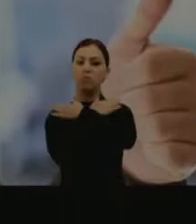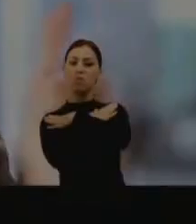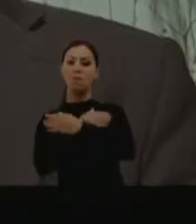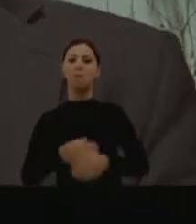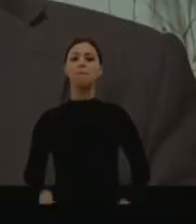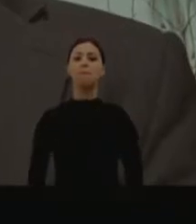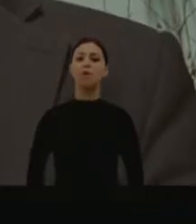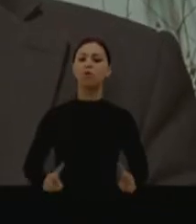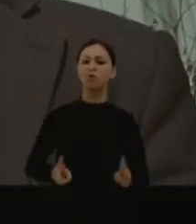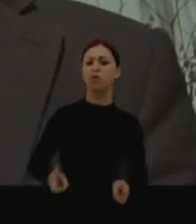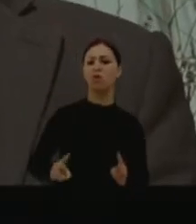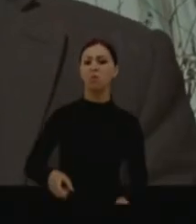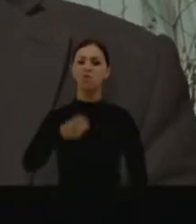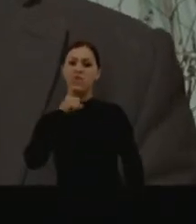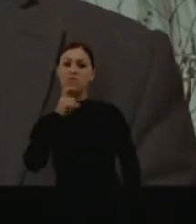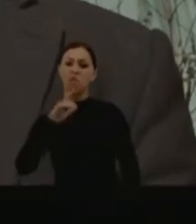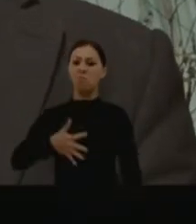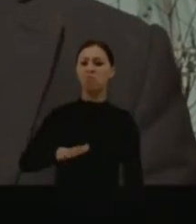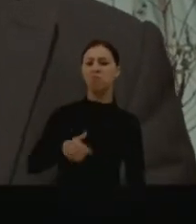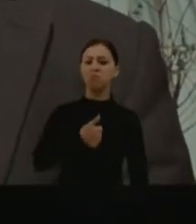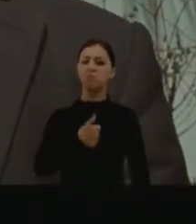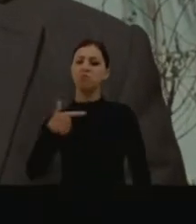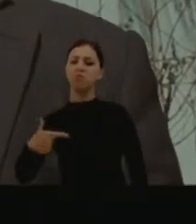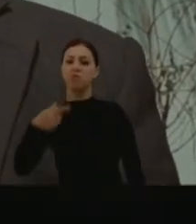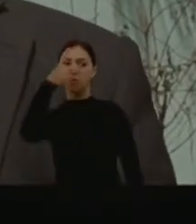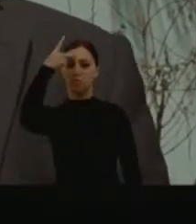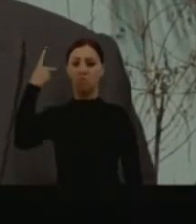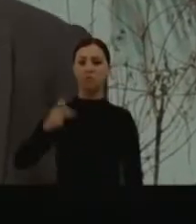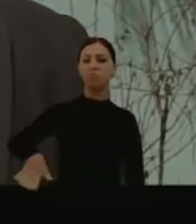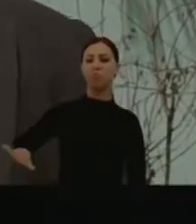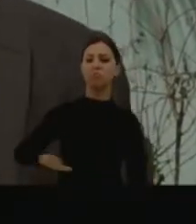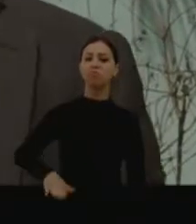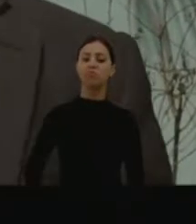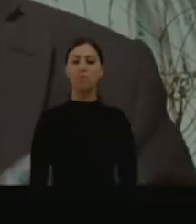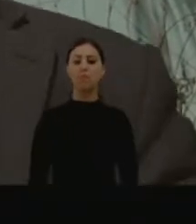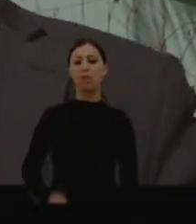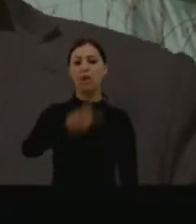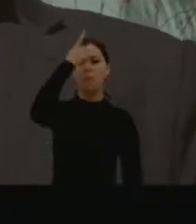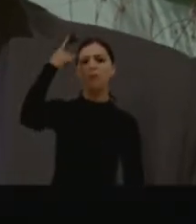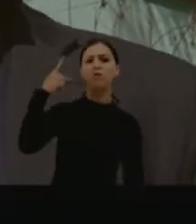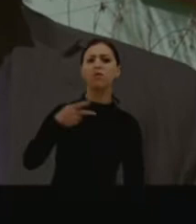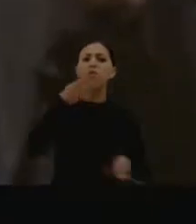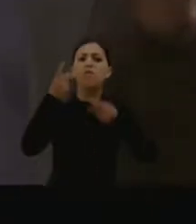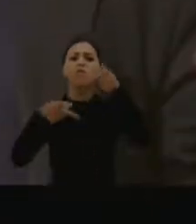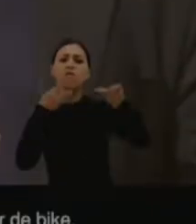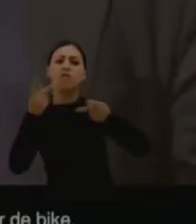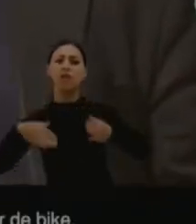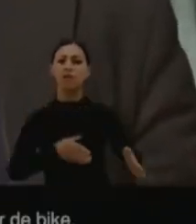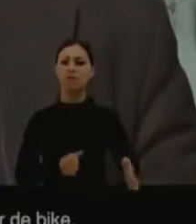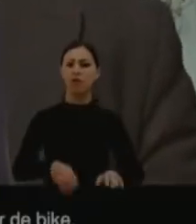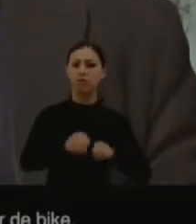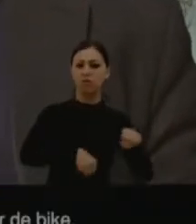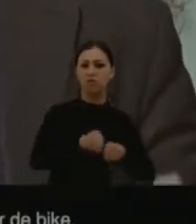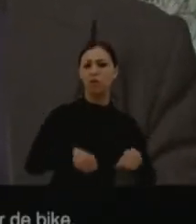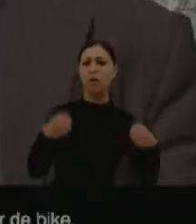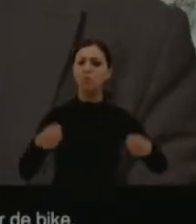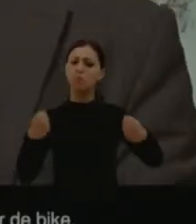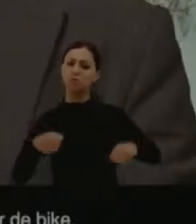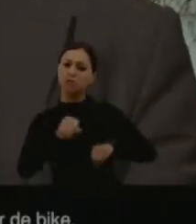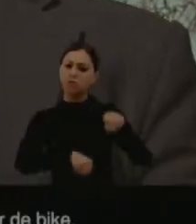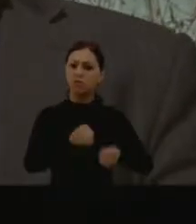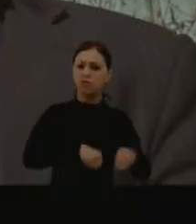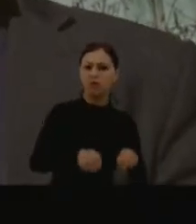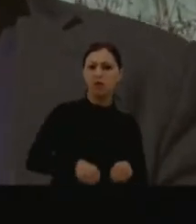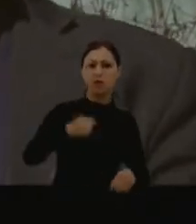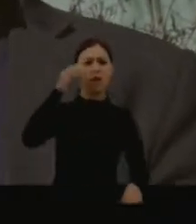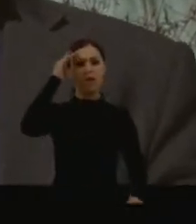Tá bom, valeu, um abraço. Bonito que foi num, sempre num frio danado, amigo. Era 12 pessoas, tava lá, nós lá, ó. Pra você poder falar em ciclovista, tem que andar de